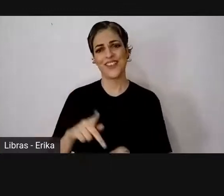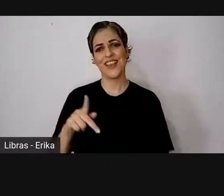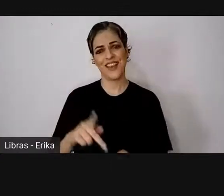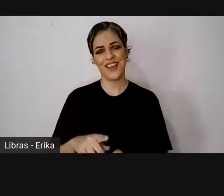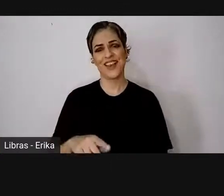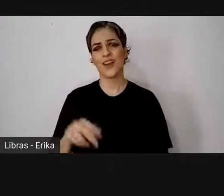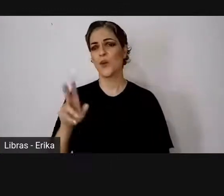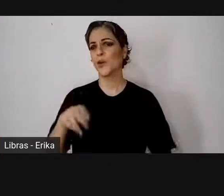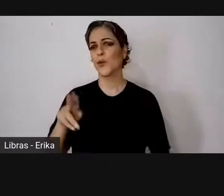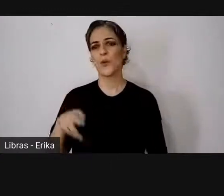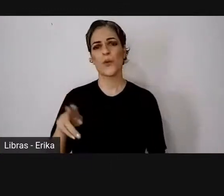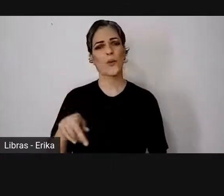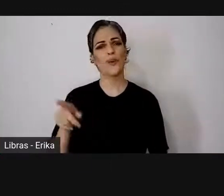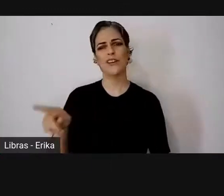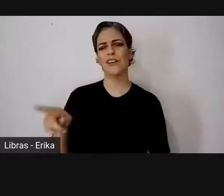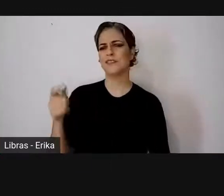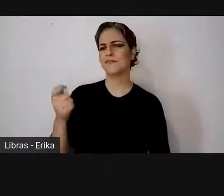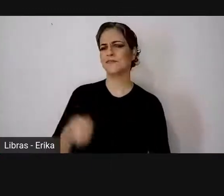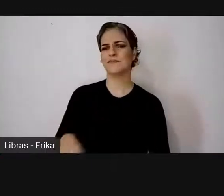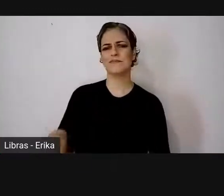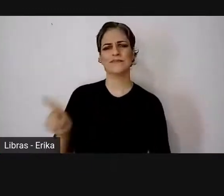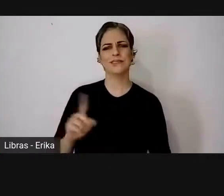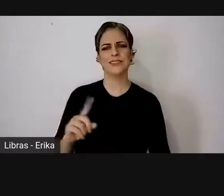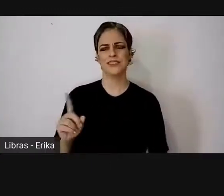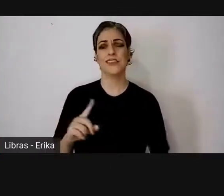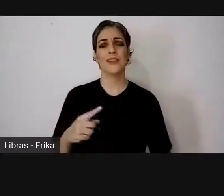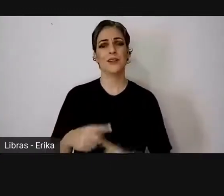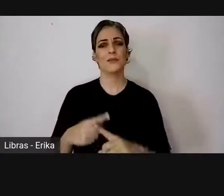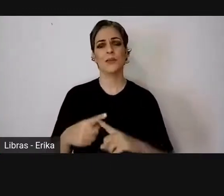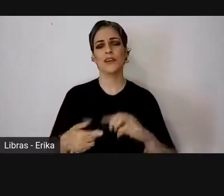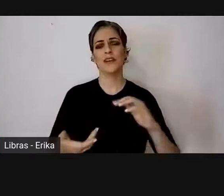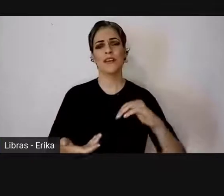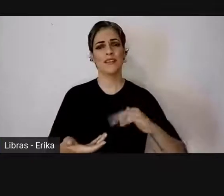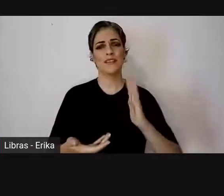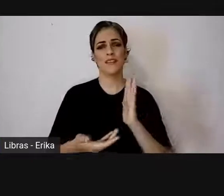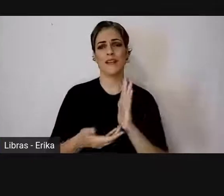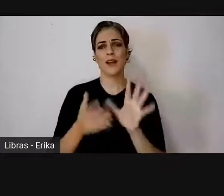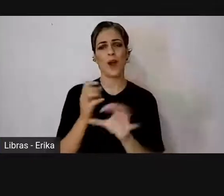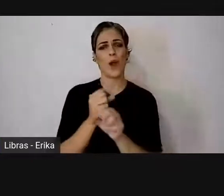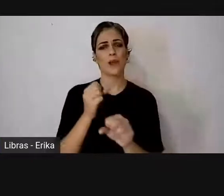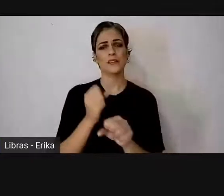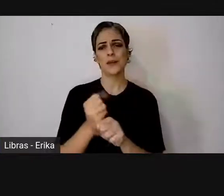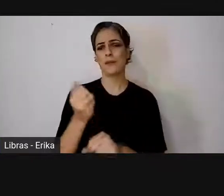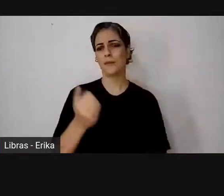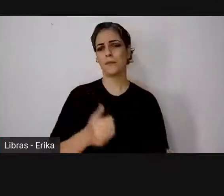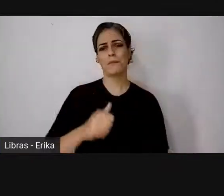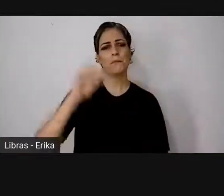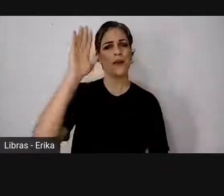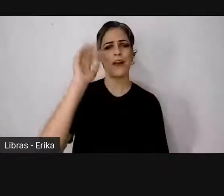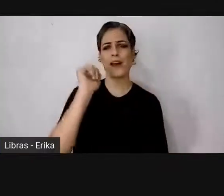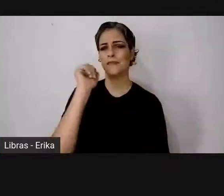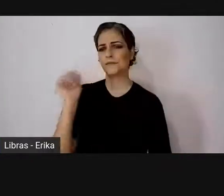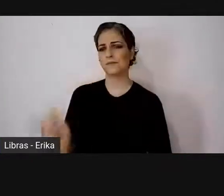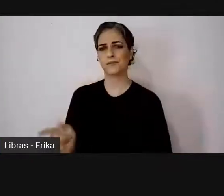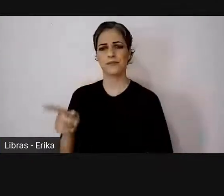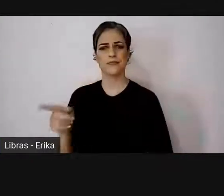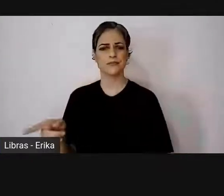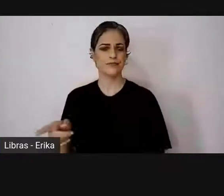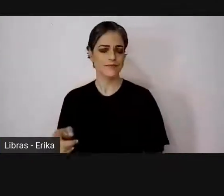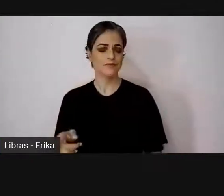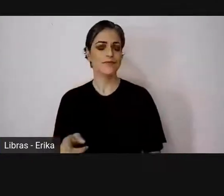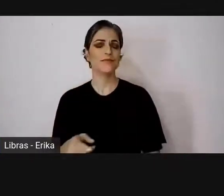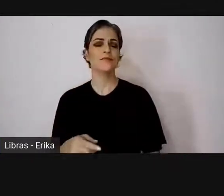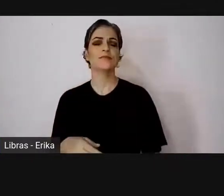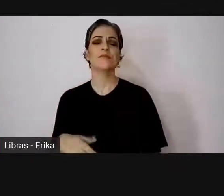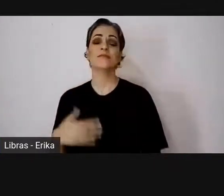dessa doação do Banco Mundial, porque o orçamento da Câmara, enfim, era gigante comparado com essa doação. Então, foi um